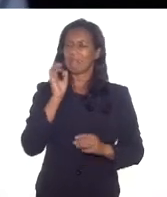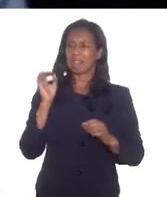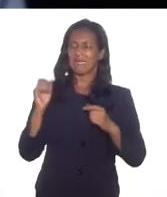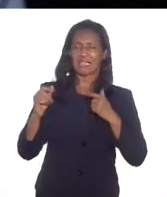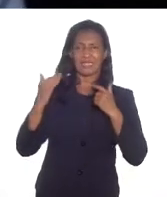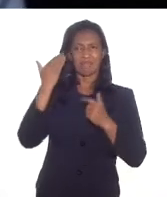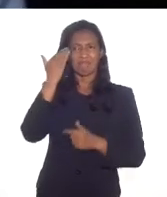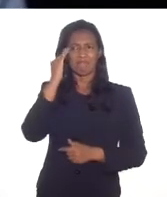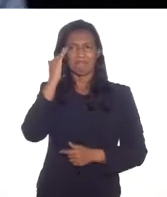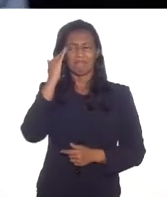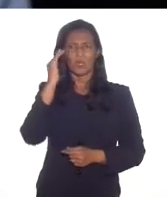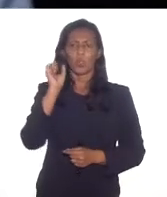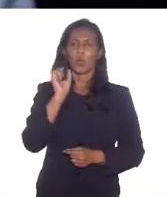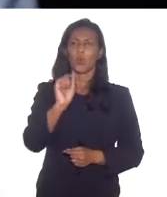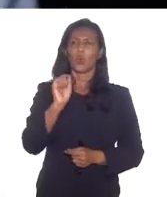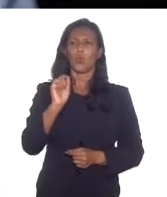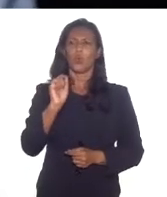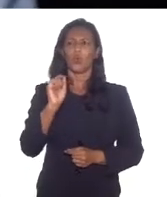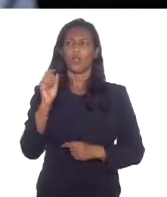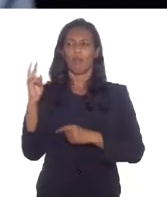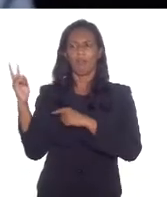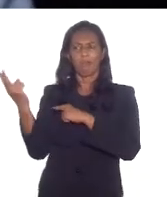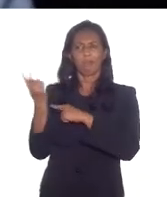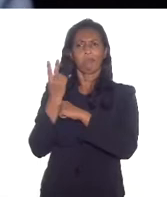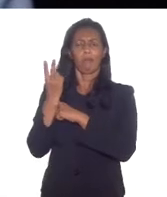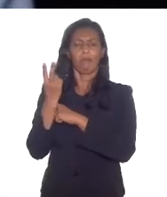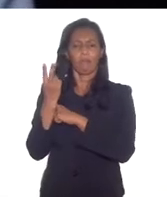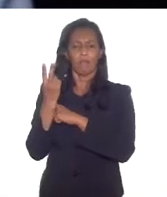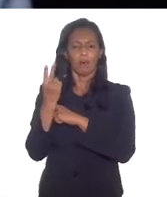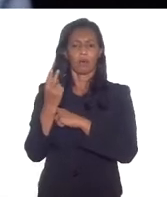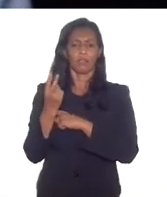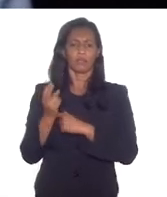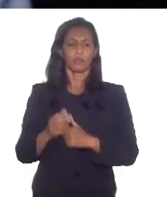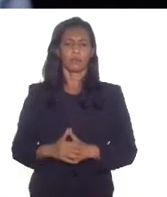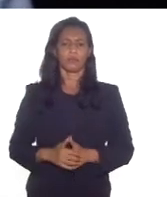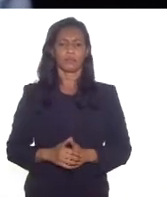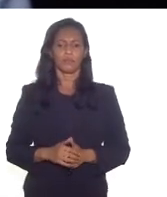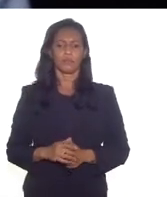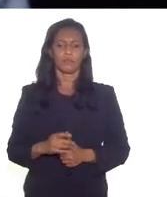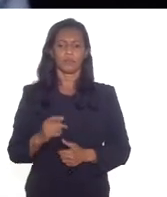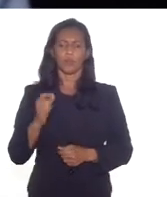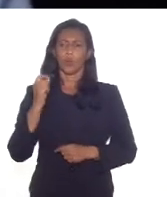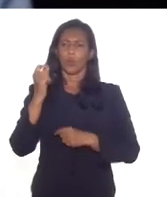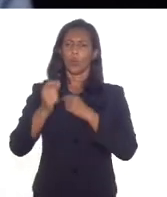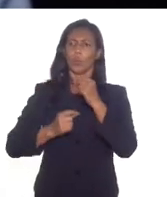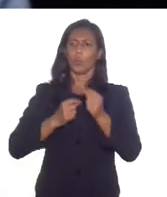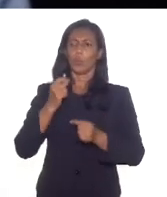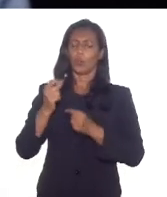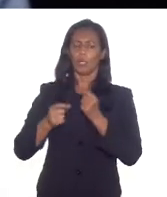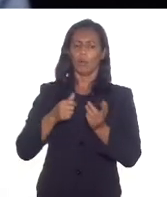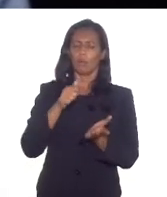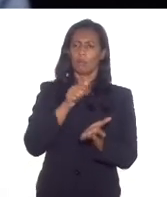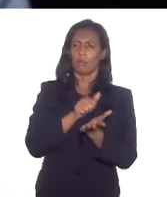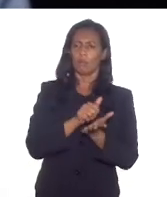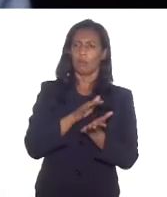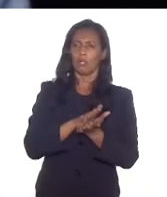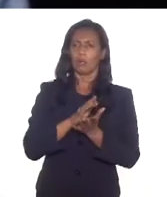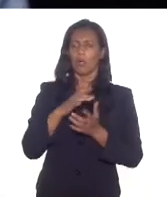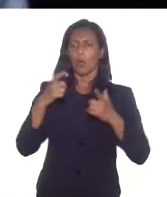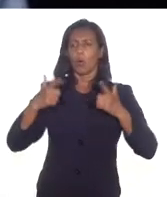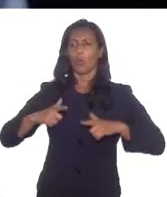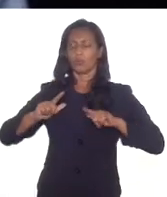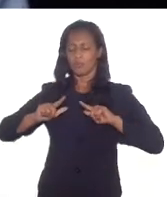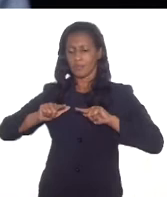que é uma legítima defesa, né? Do que é uma circunstância no qual você tem que agir